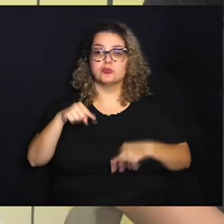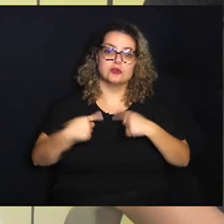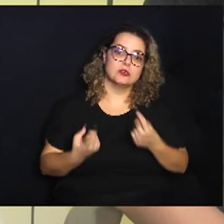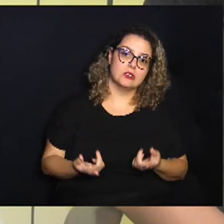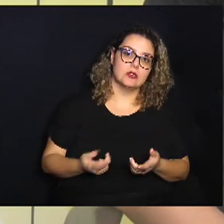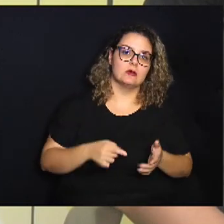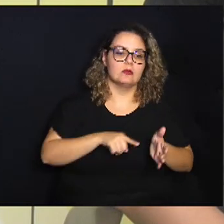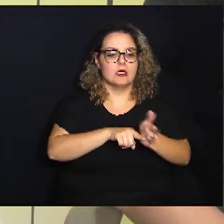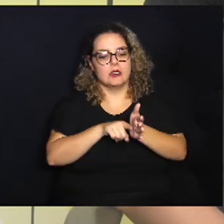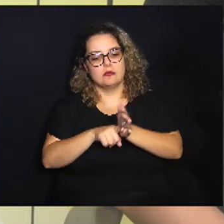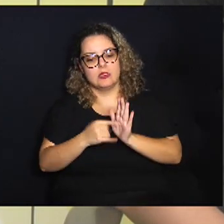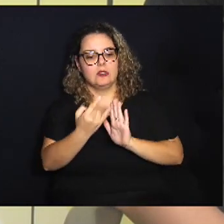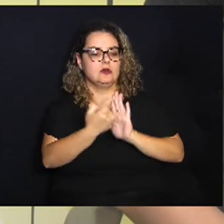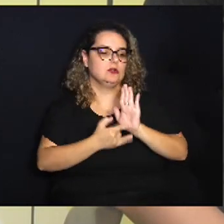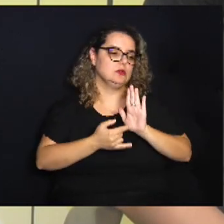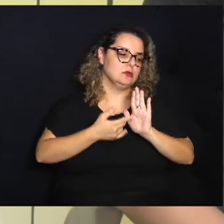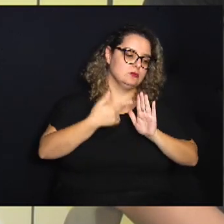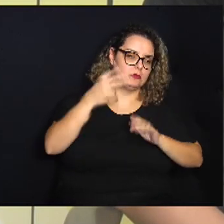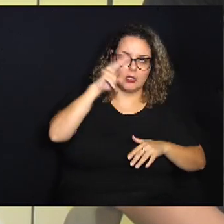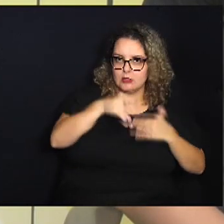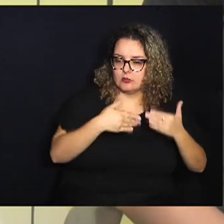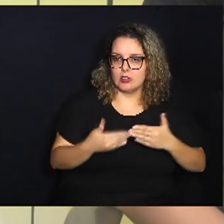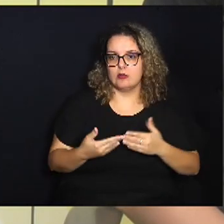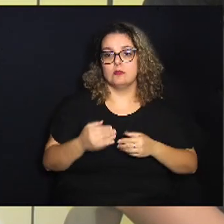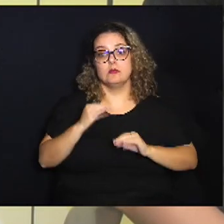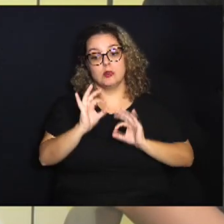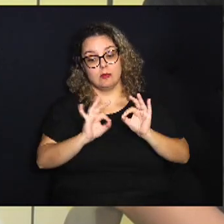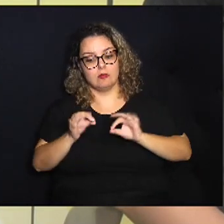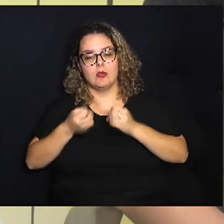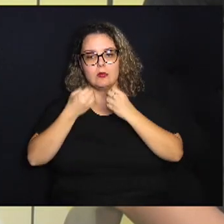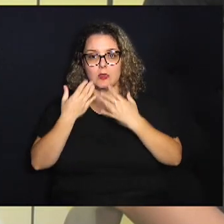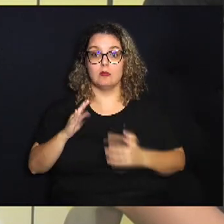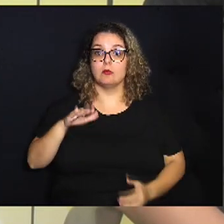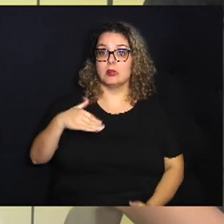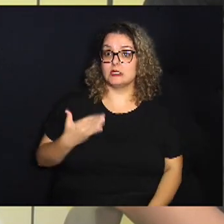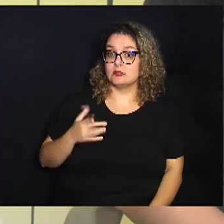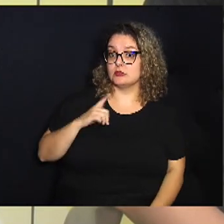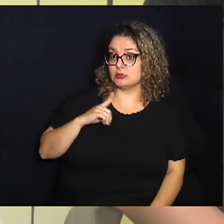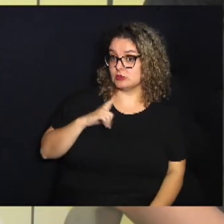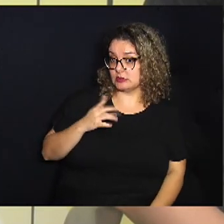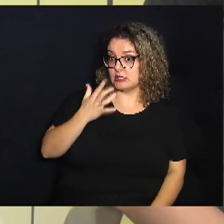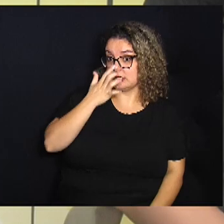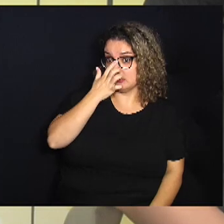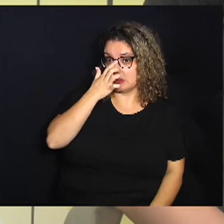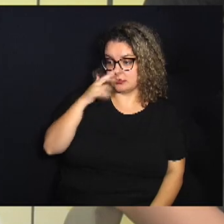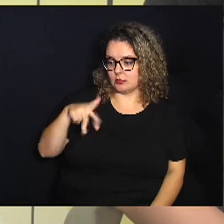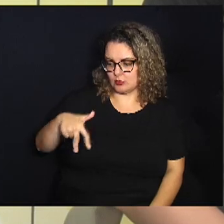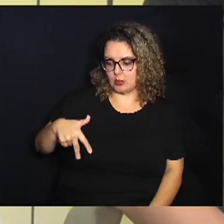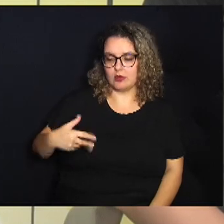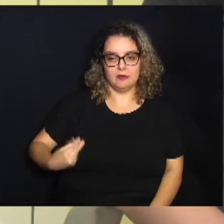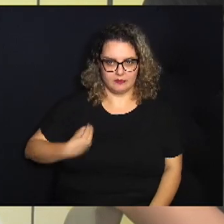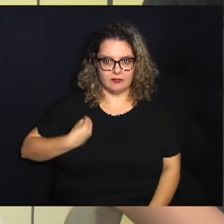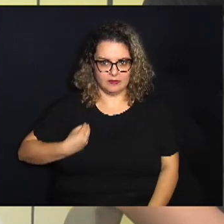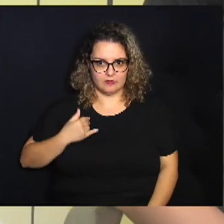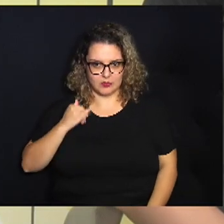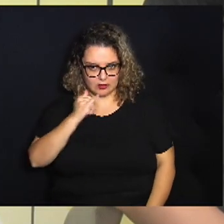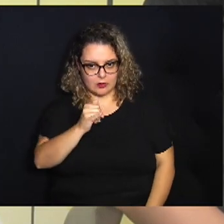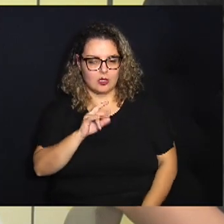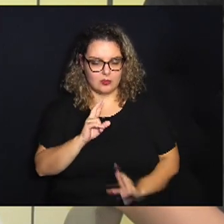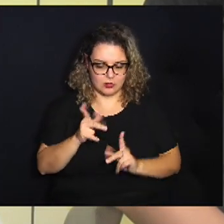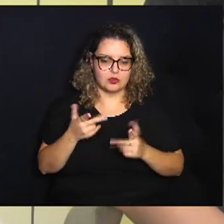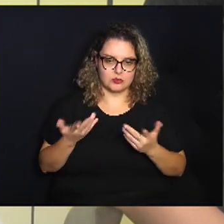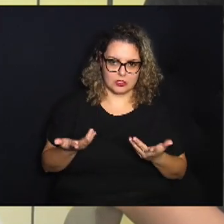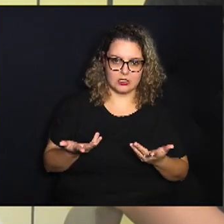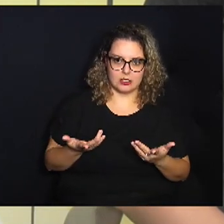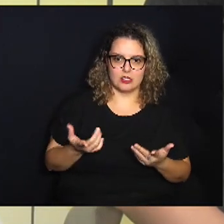levantar a história, tem as histórias de bastidor, você constrói uma boa história. Mas quando você tem, no caso, o atleta para te contar, é um diferencial.